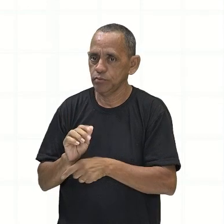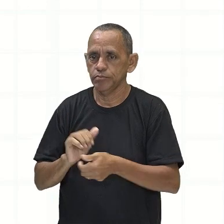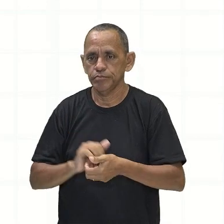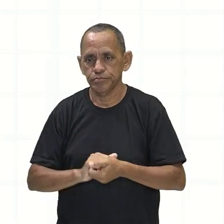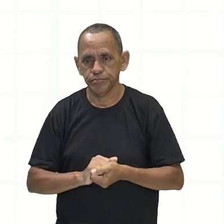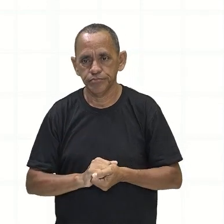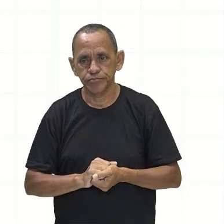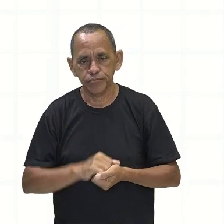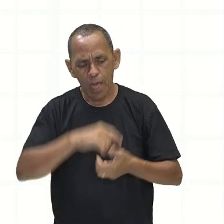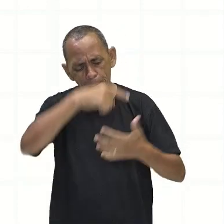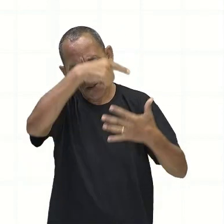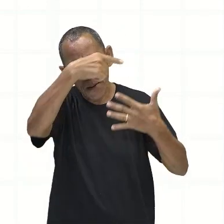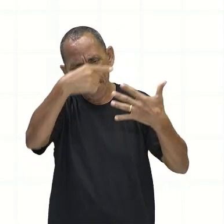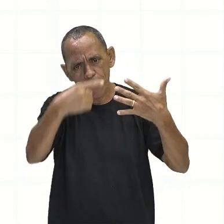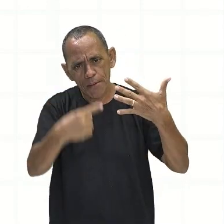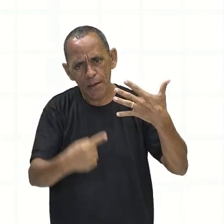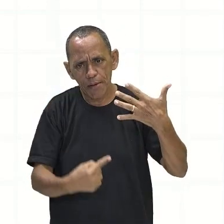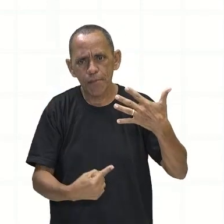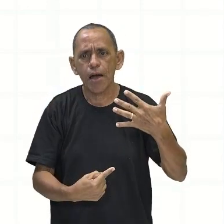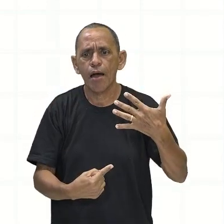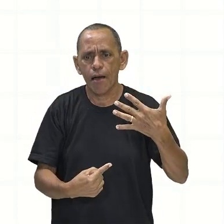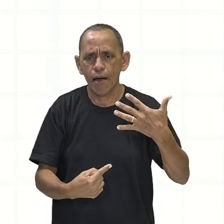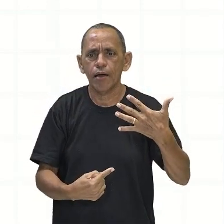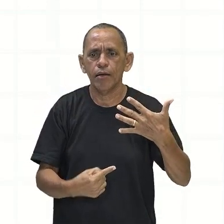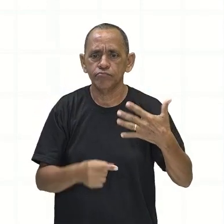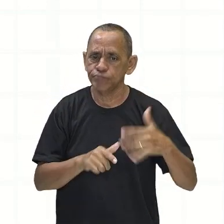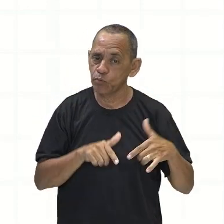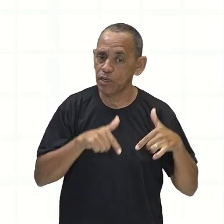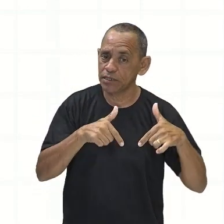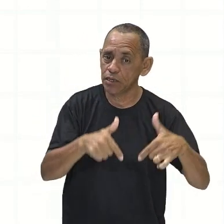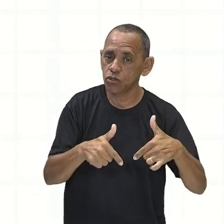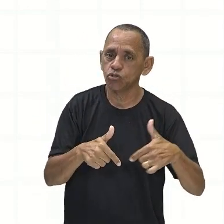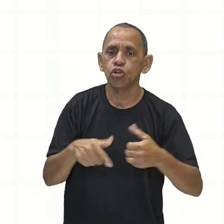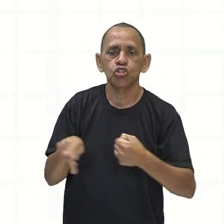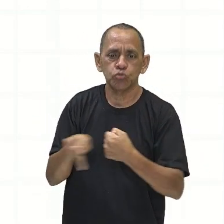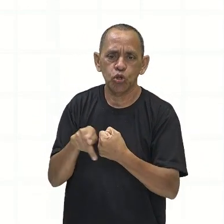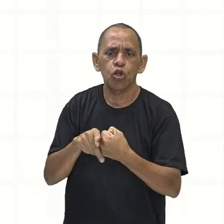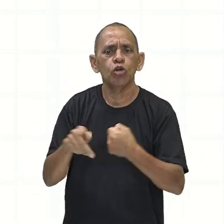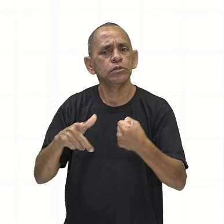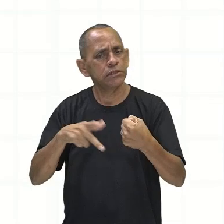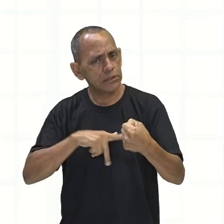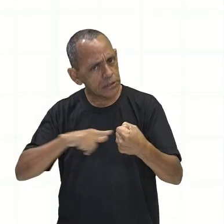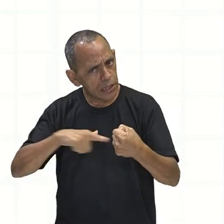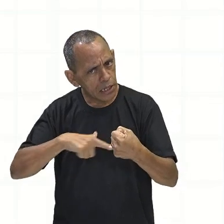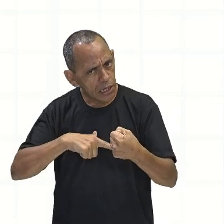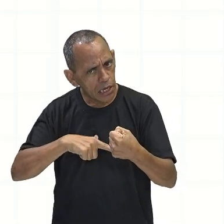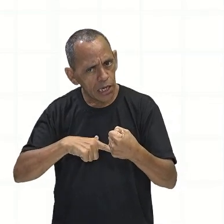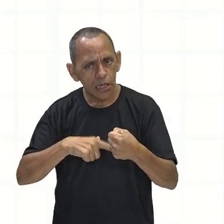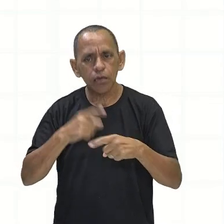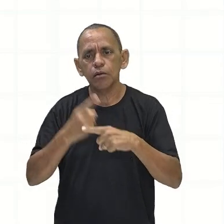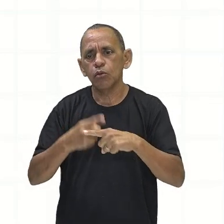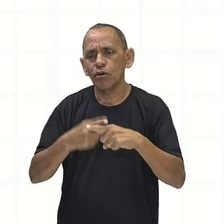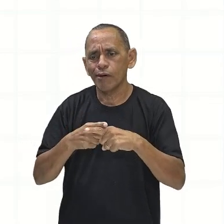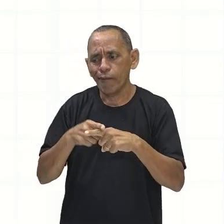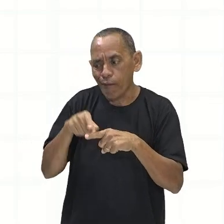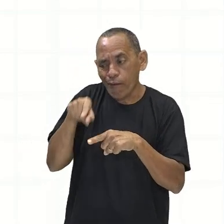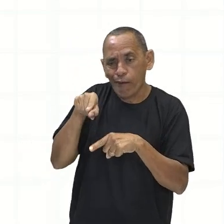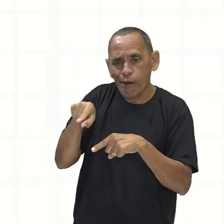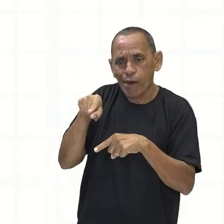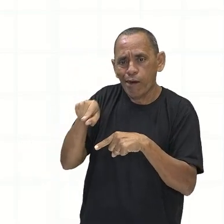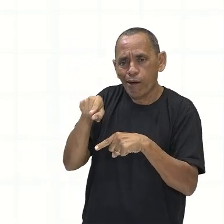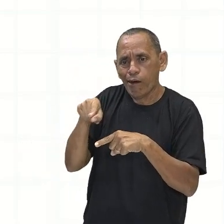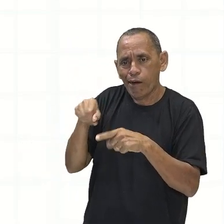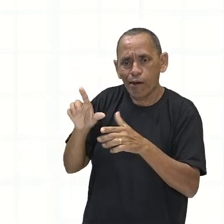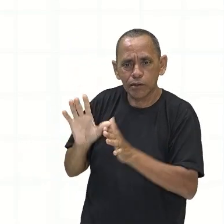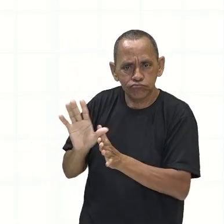É uma das funções dos pronomes. Porque foram elas, as aves, os urubus. Muito bem. Então, notem